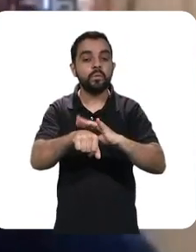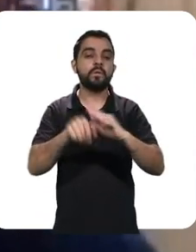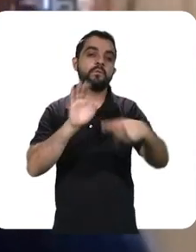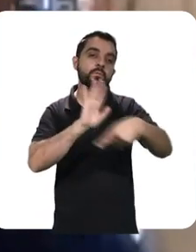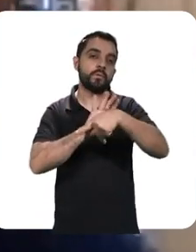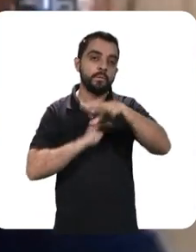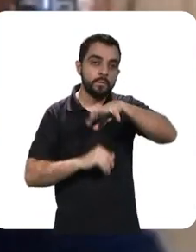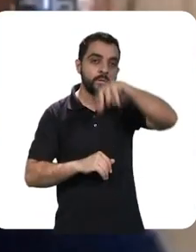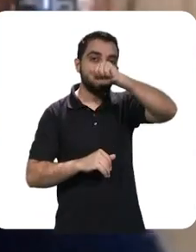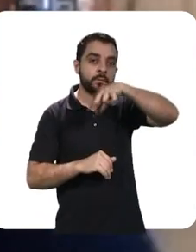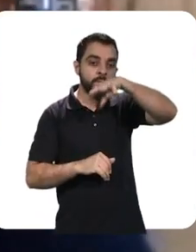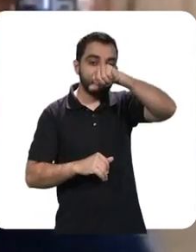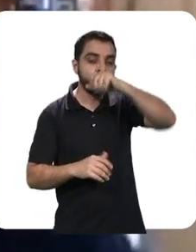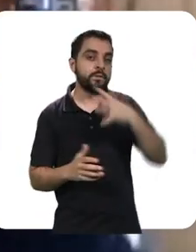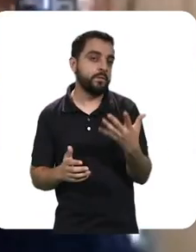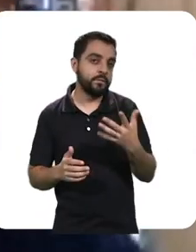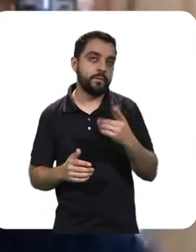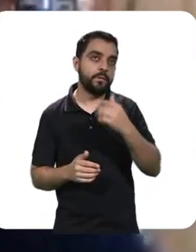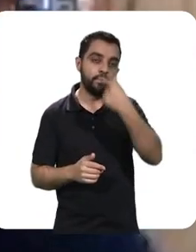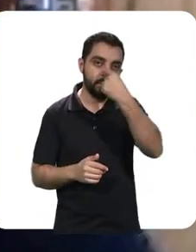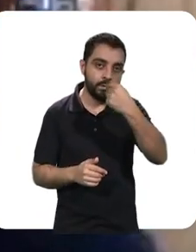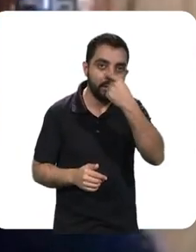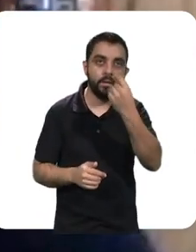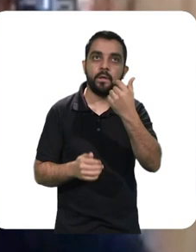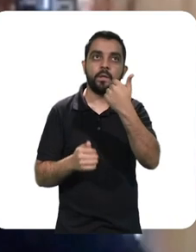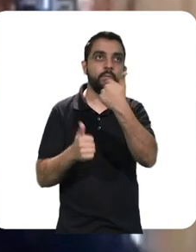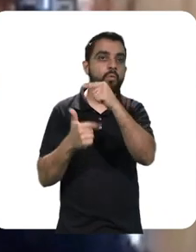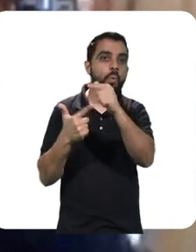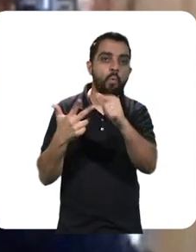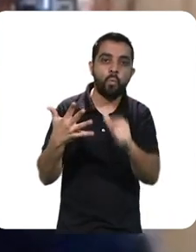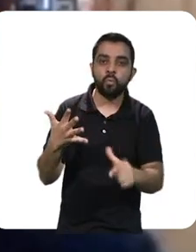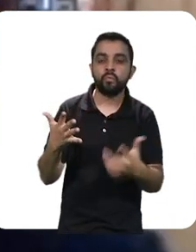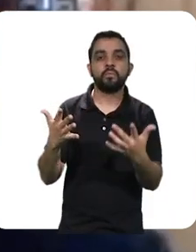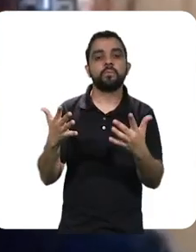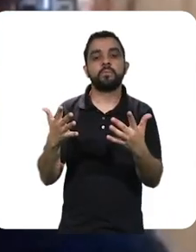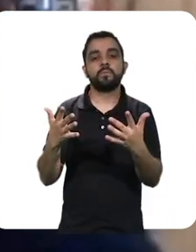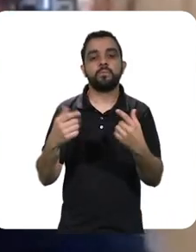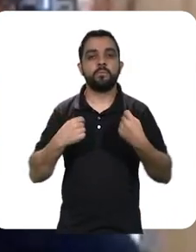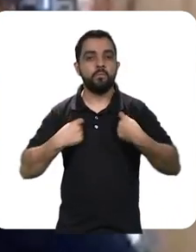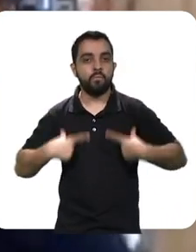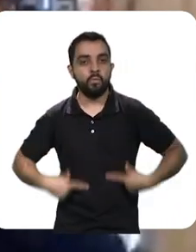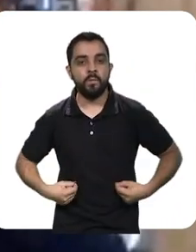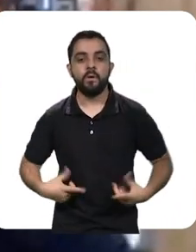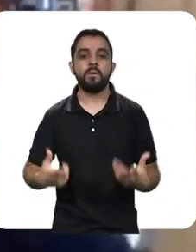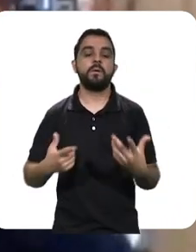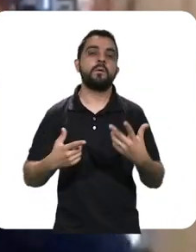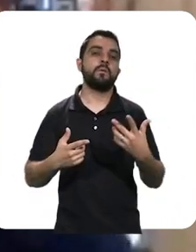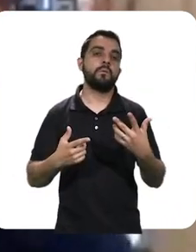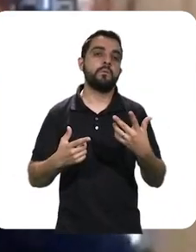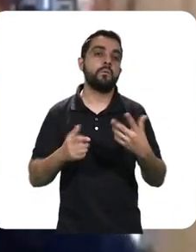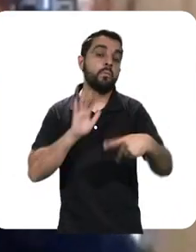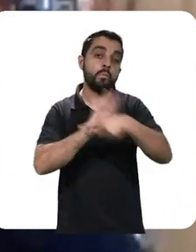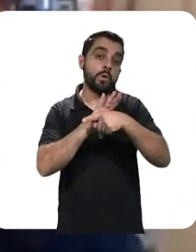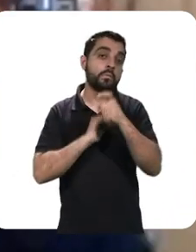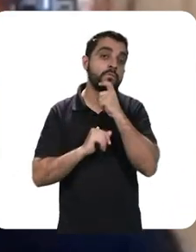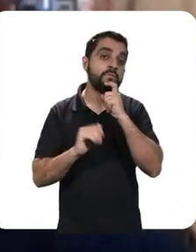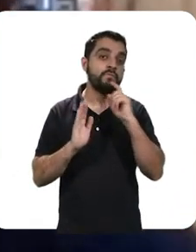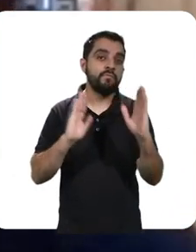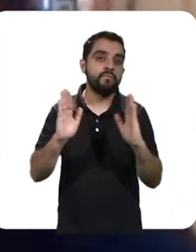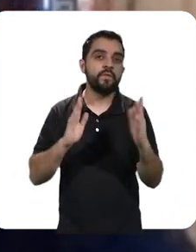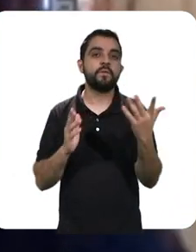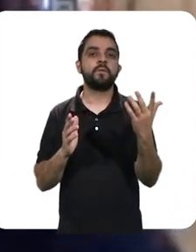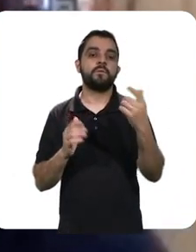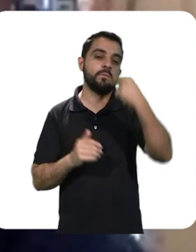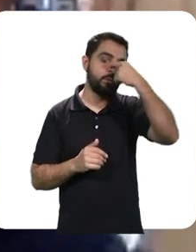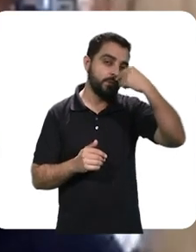respiratória todos os anos, que fazem com que pessoas internem, que pessoas morram por essas doenças, então influenza,